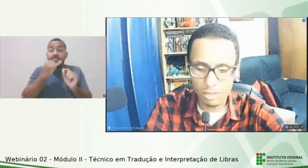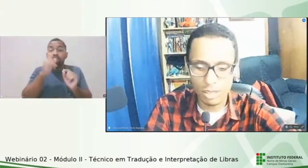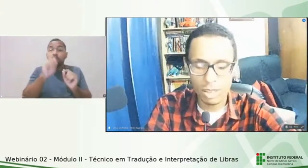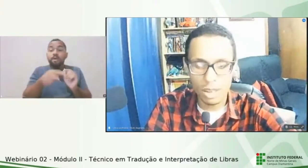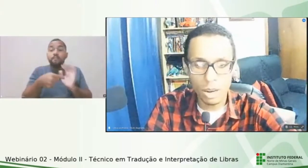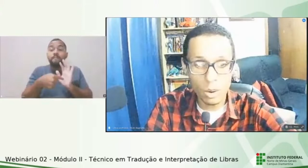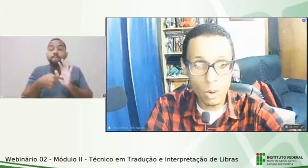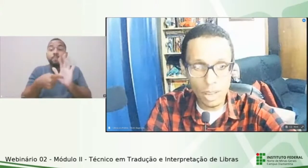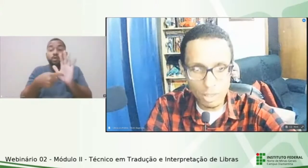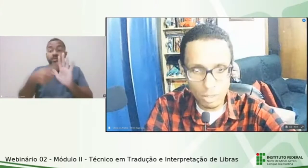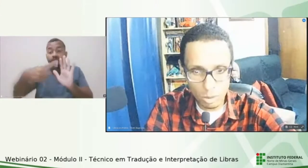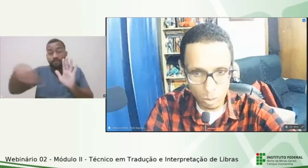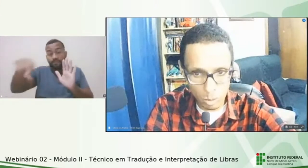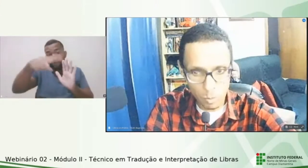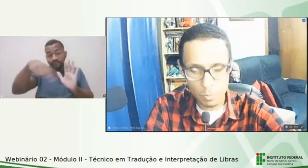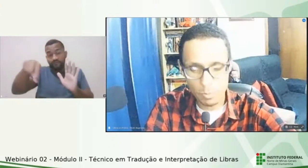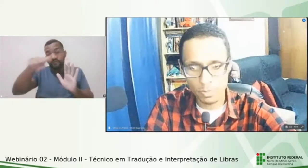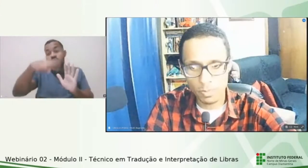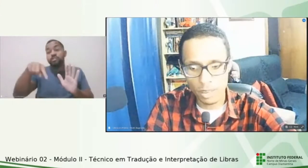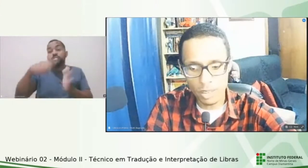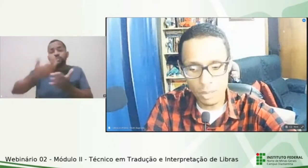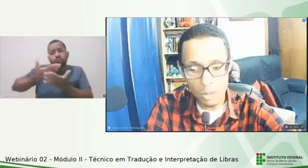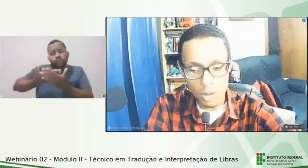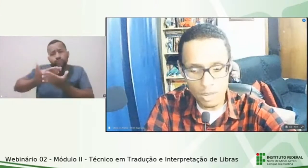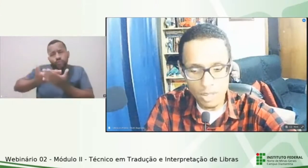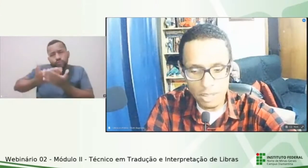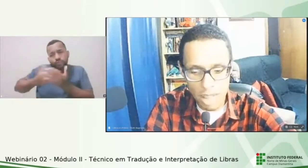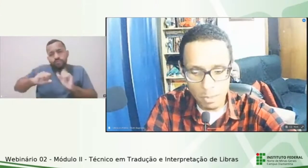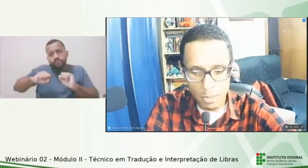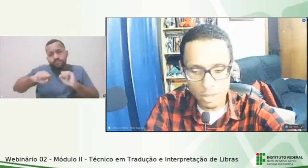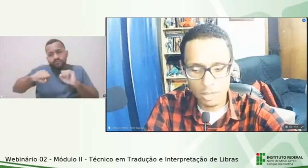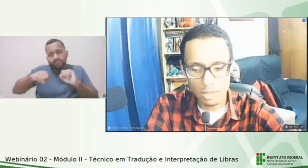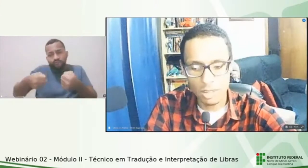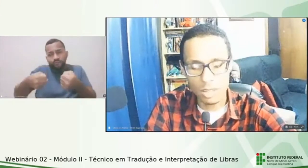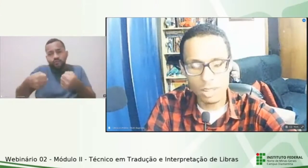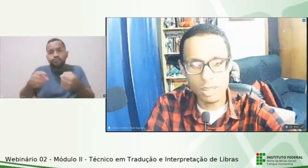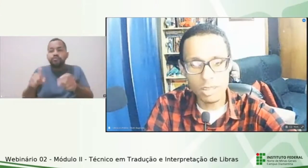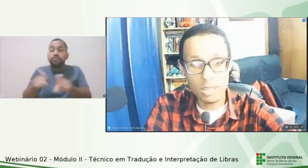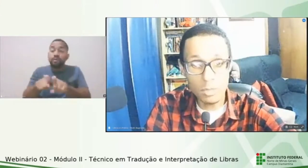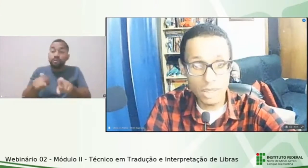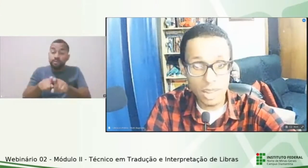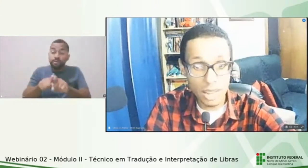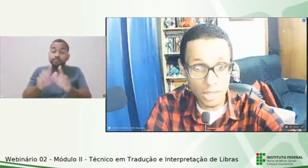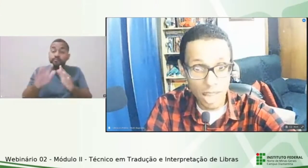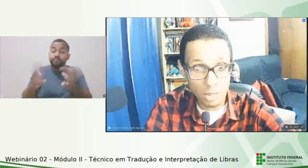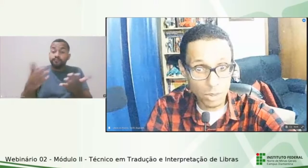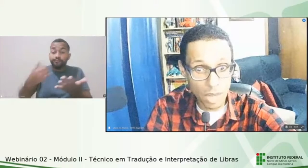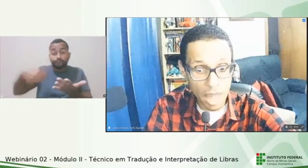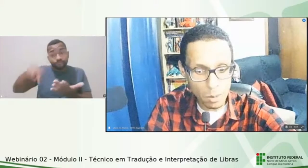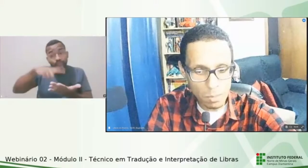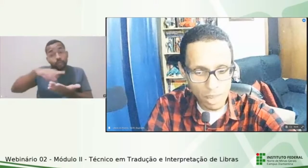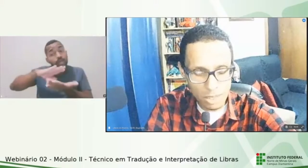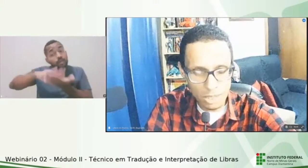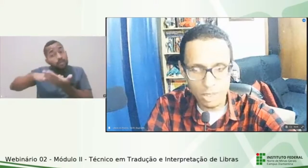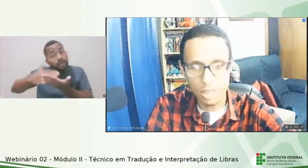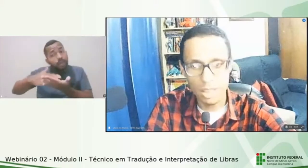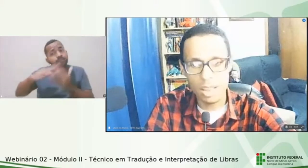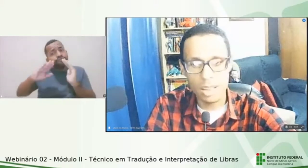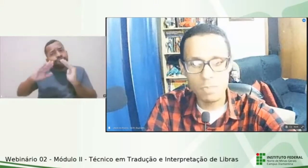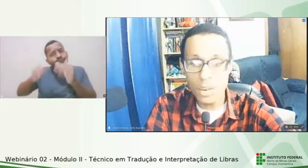vocês o estudo. Então, nós intérpretes que estamos engajados